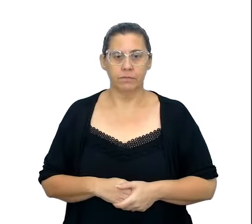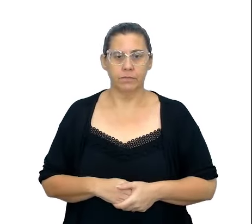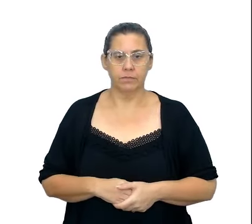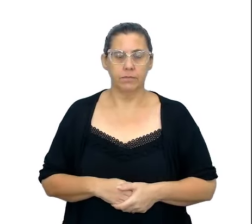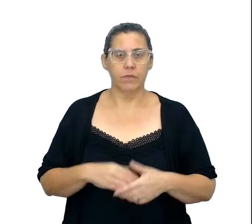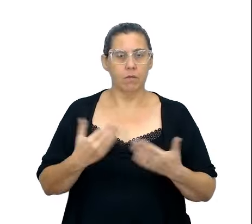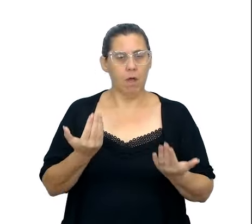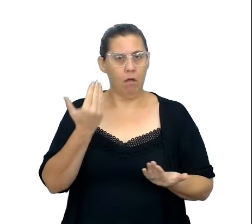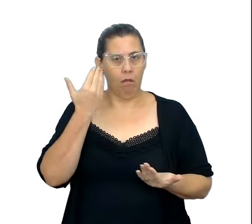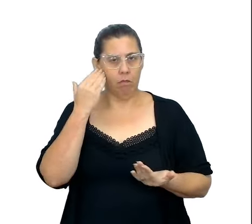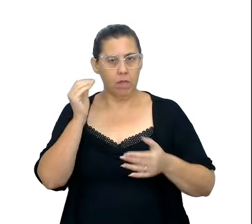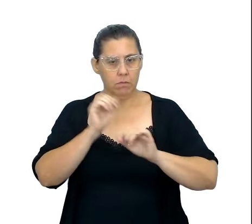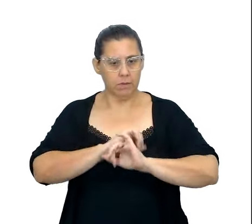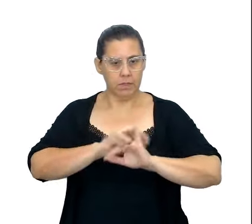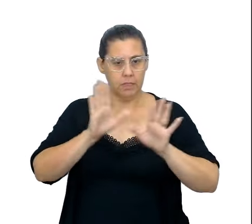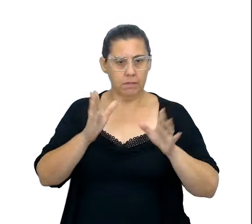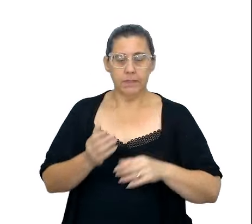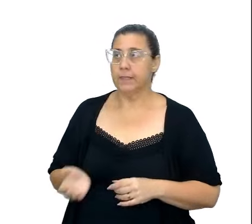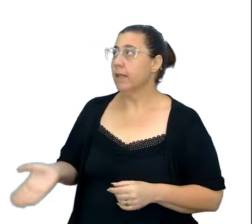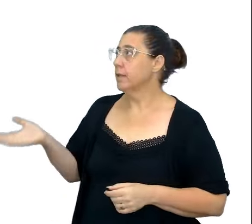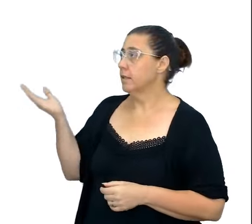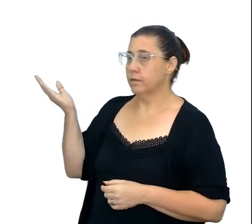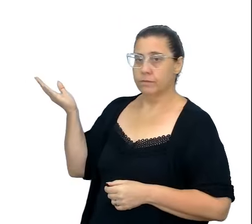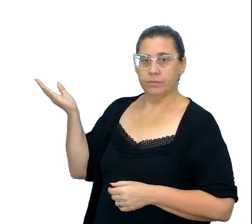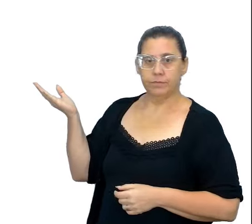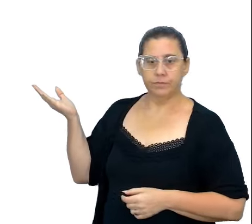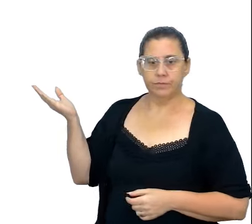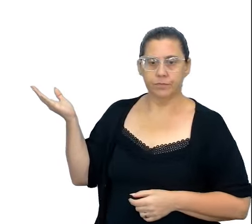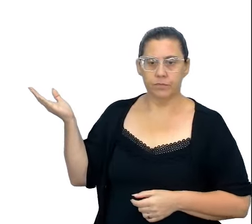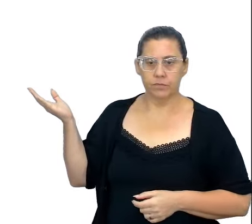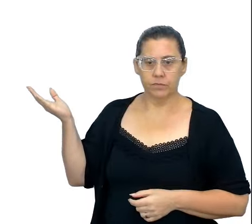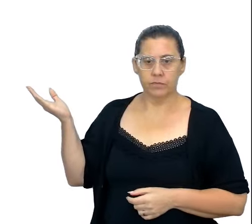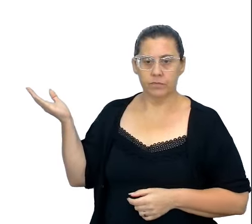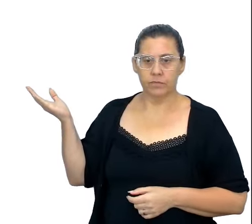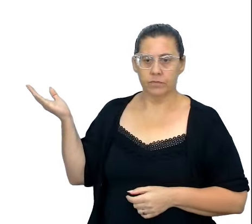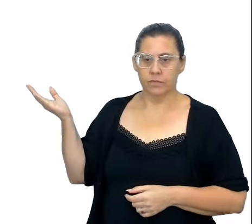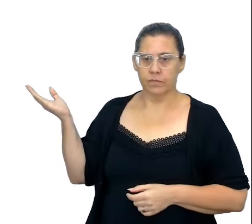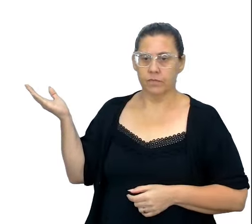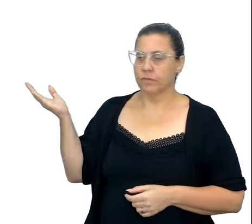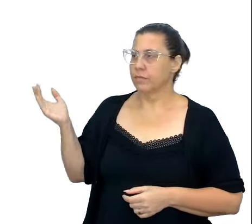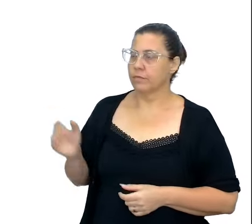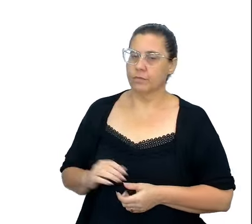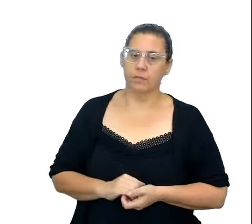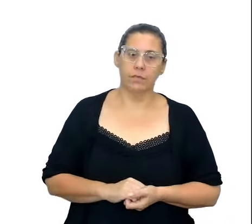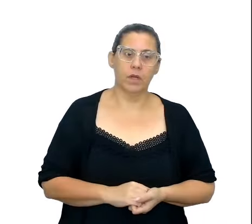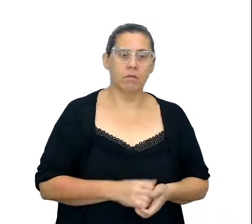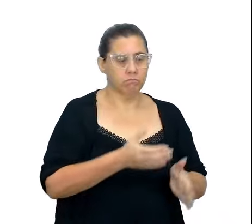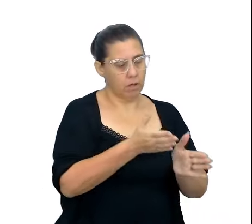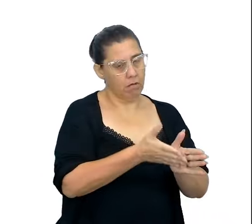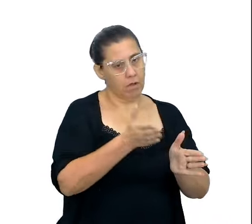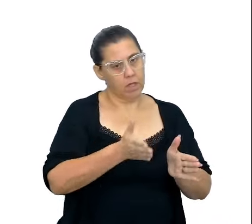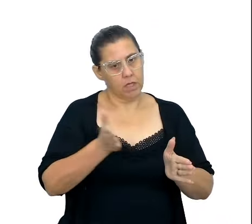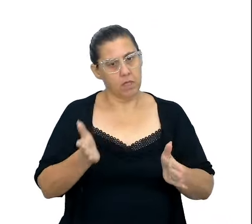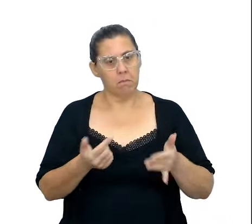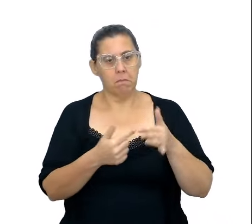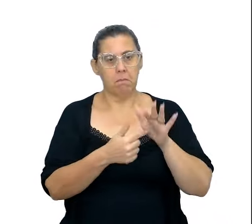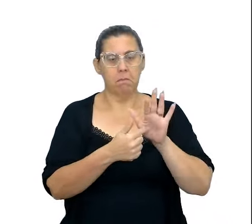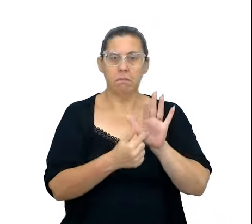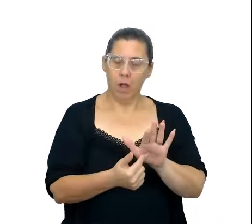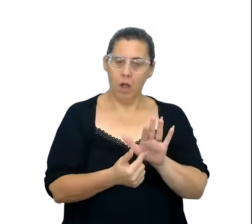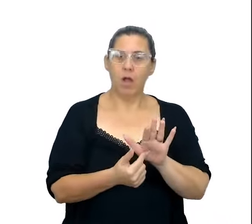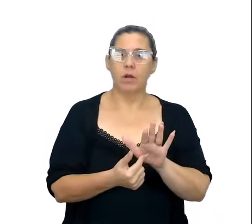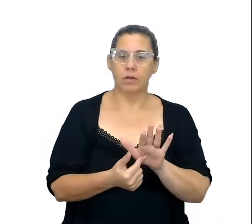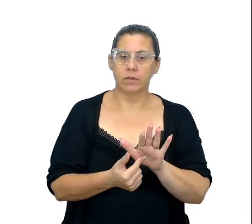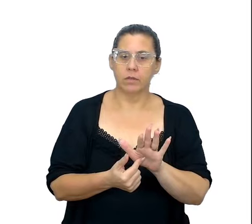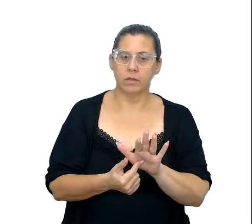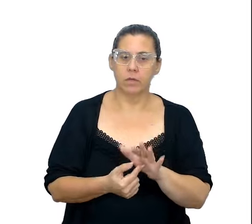poder ter uma visão mais ampla, a gente está, dessa metodologia que está sendo desenvolvida, né, essas etapas, então, elas estão colocadas aqui,